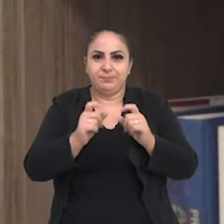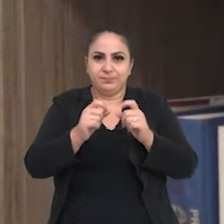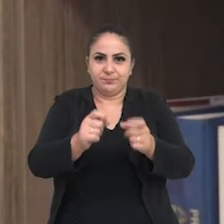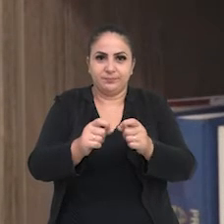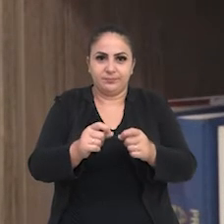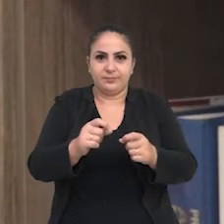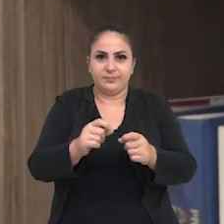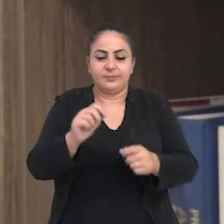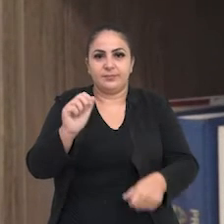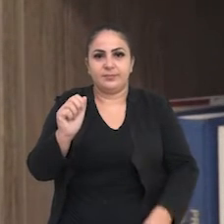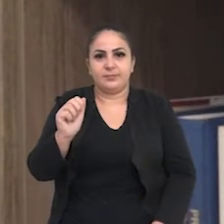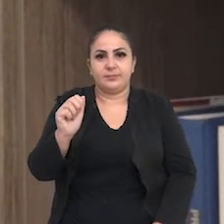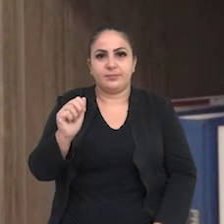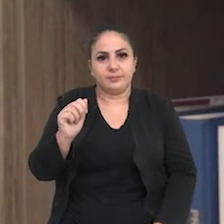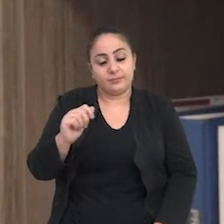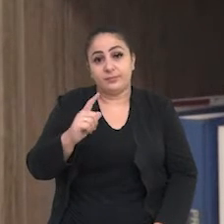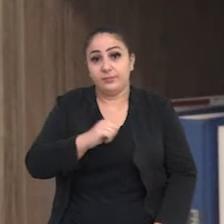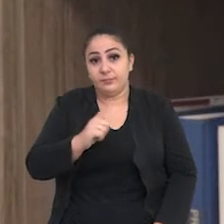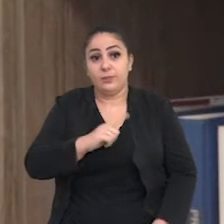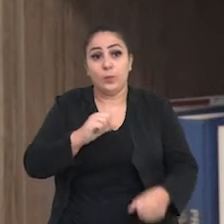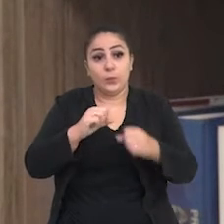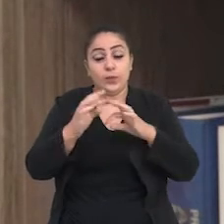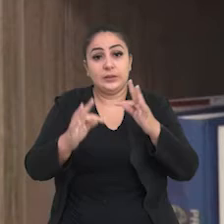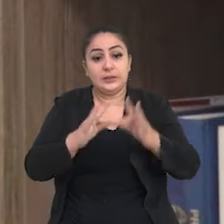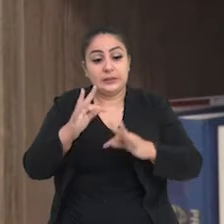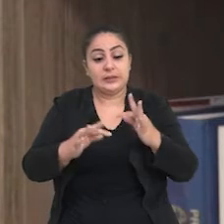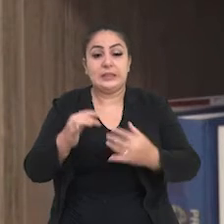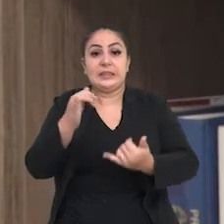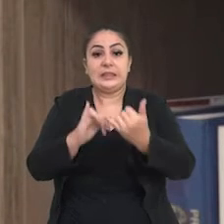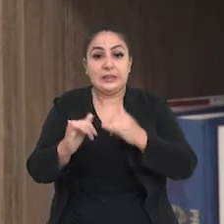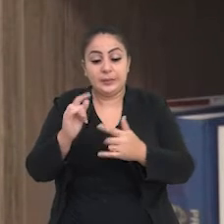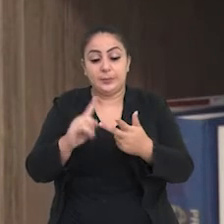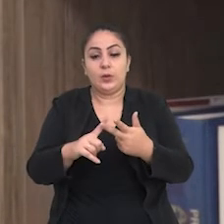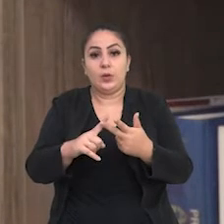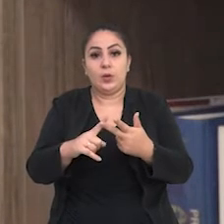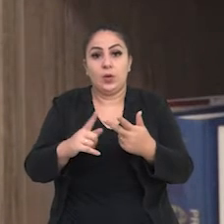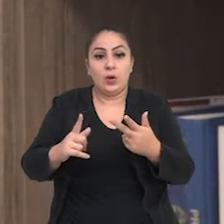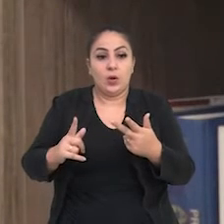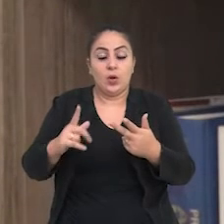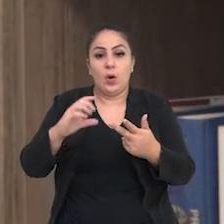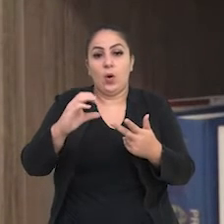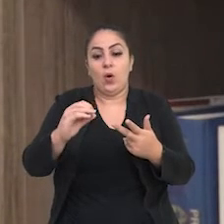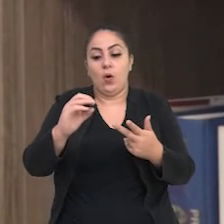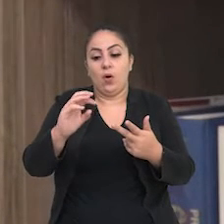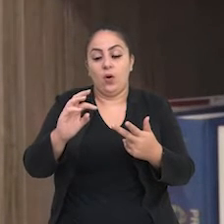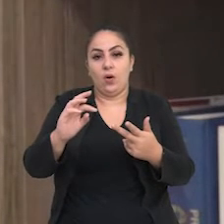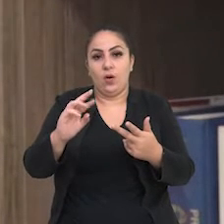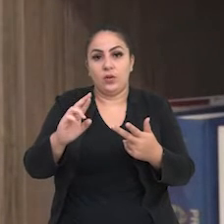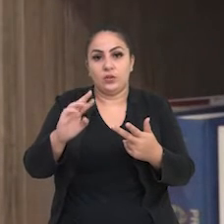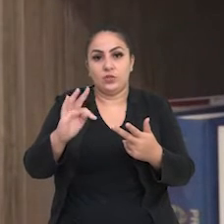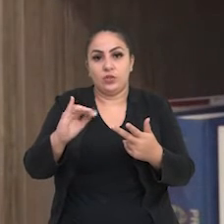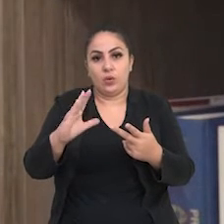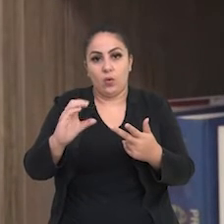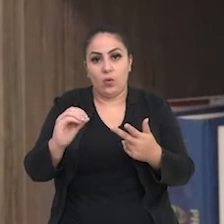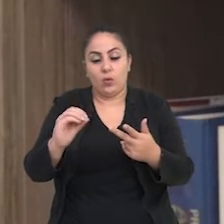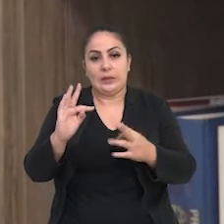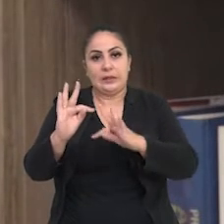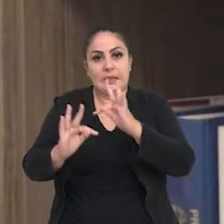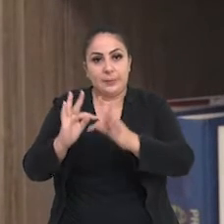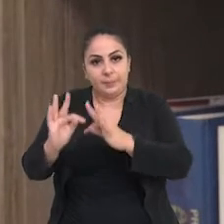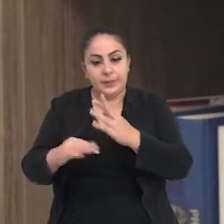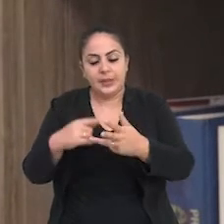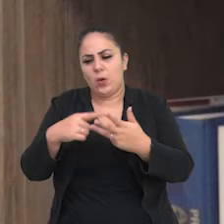oncológicos com tratamentos imunossupressores, como quimioterapia, corticosterapia ou eventualmente